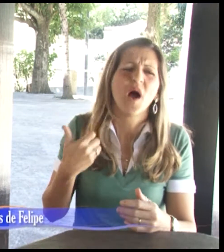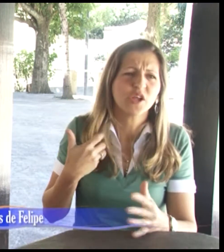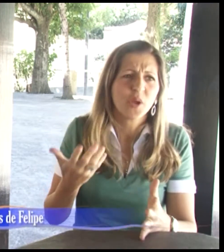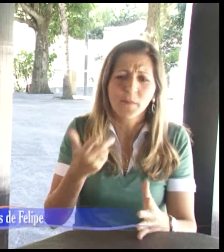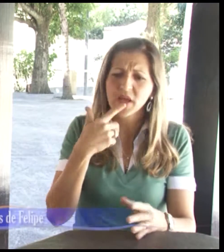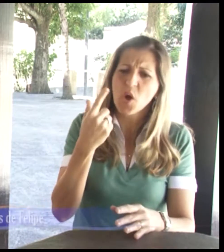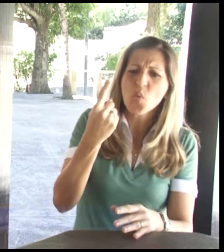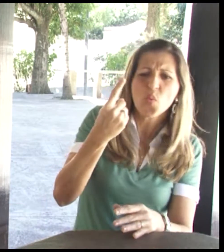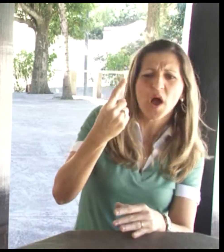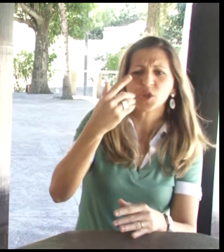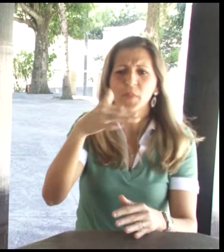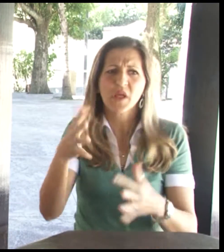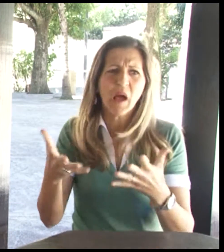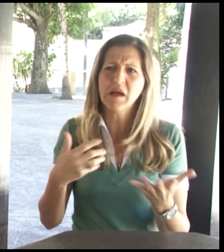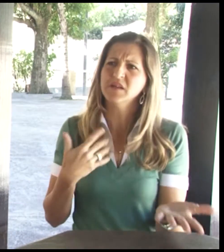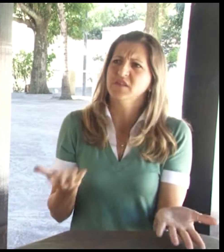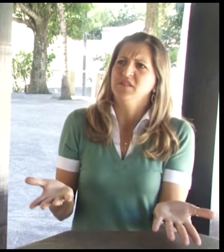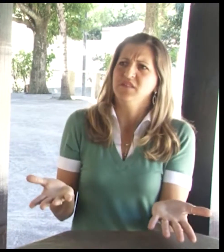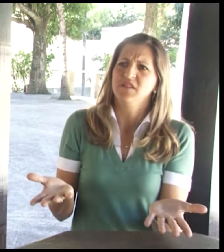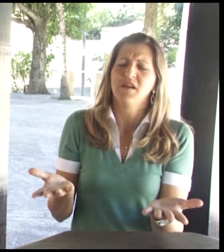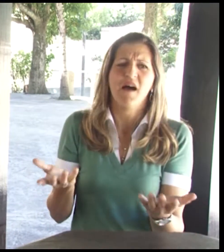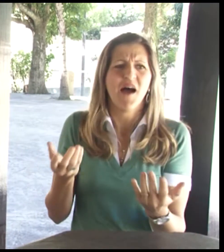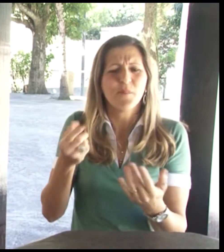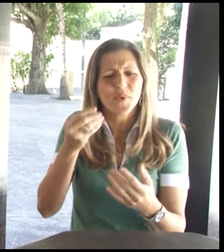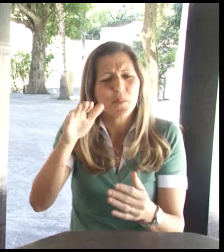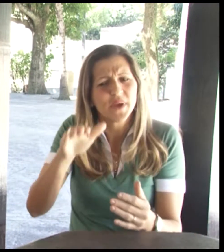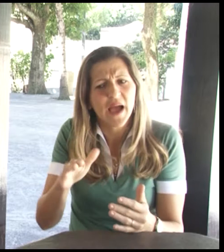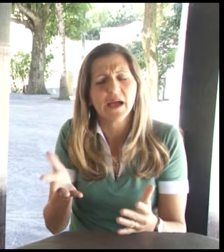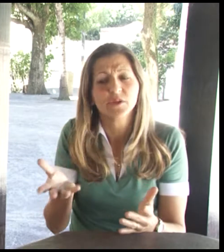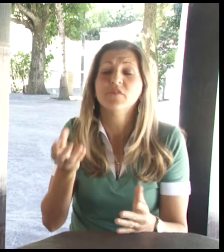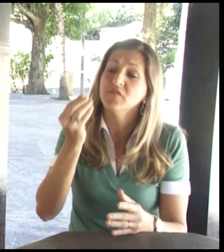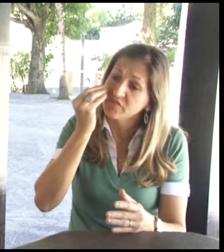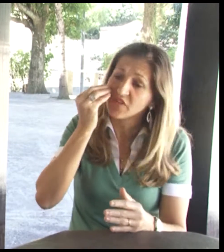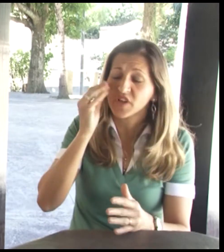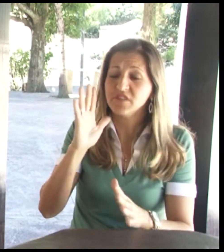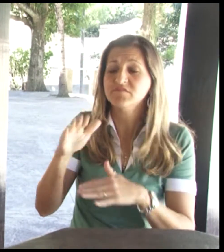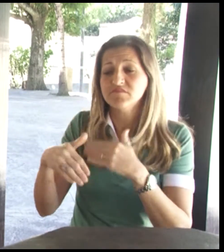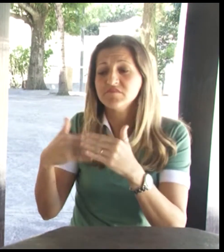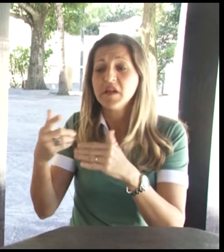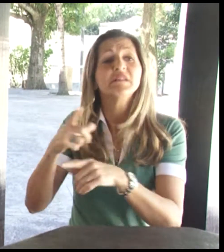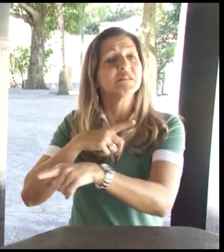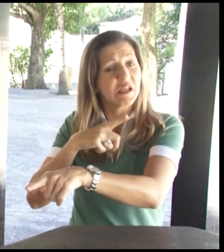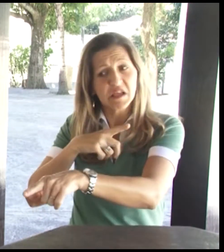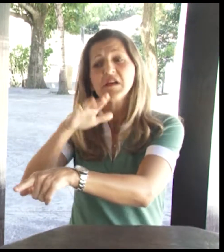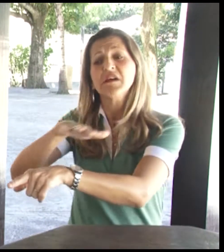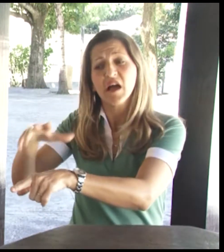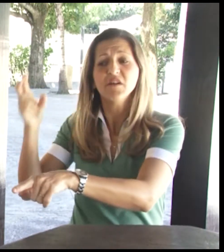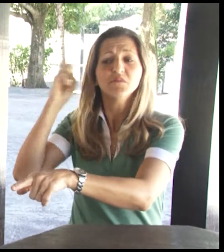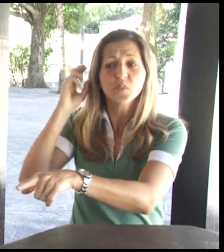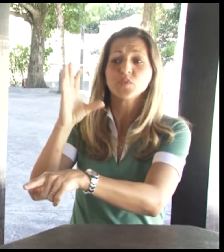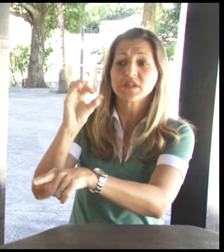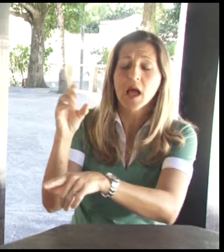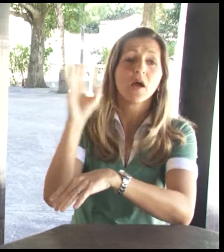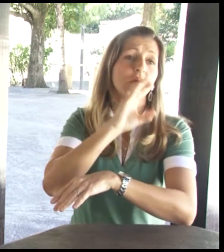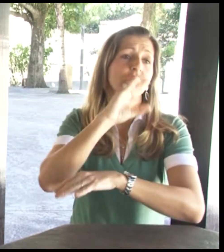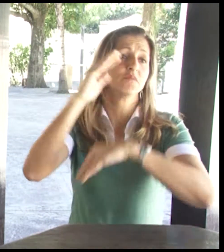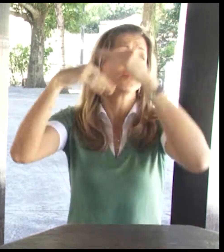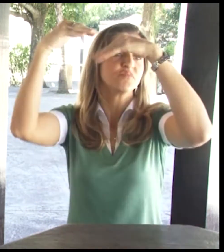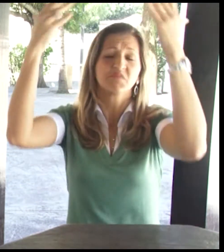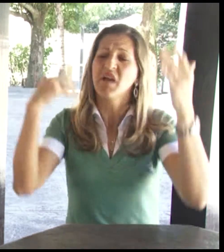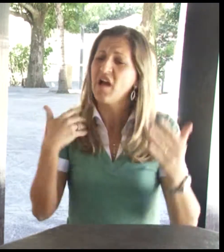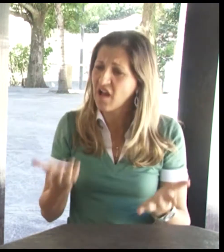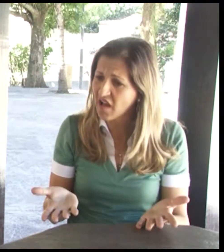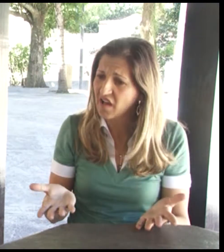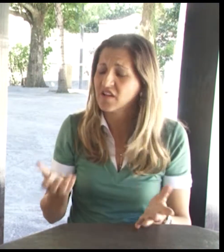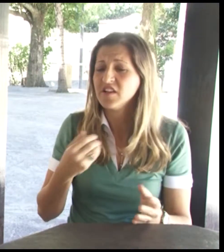implante. Mas como ela insistiu, disse que com um ano e meio já deveria começar a fazer, aí eu achei que era muito cedo. Mas eu vi lá em